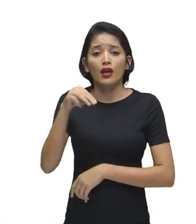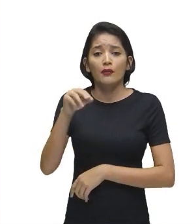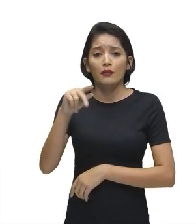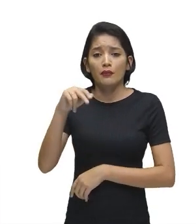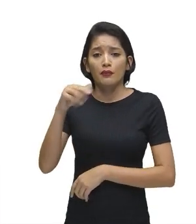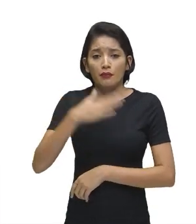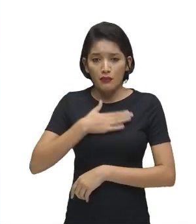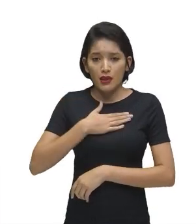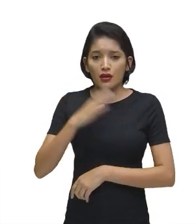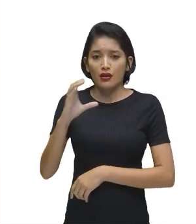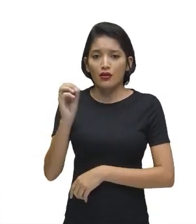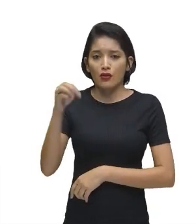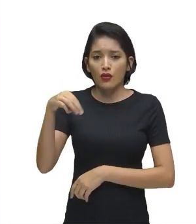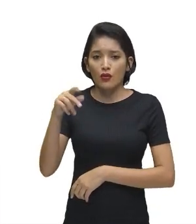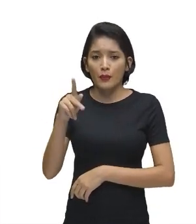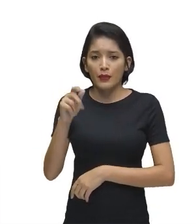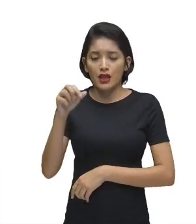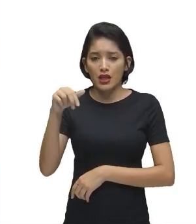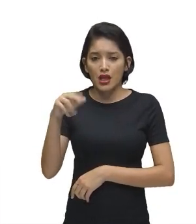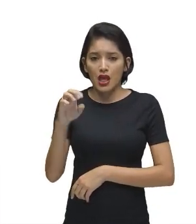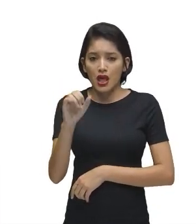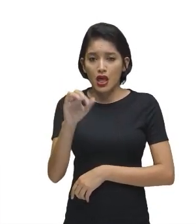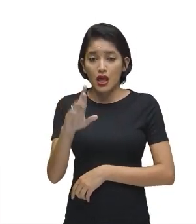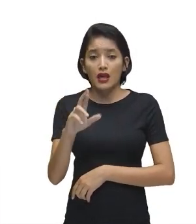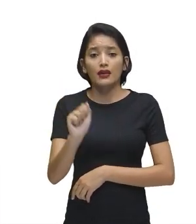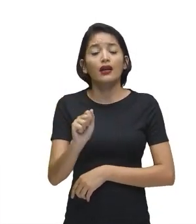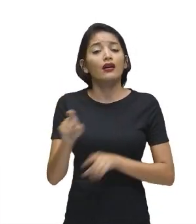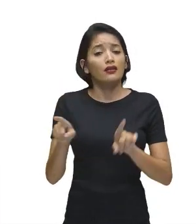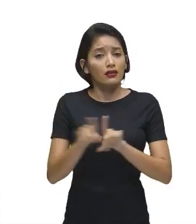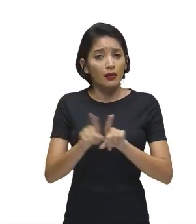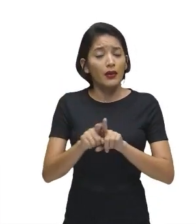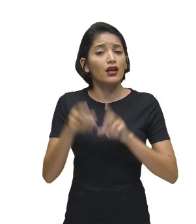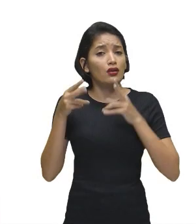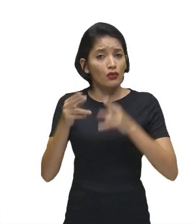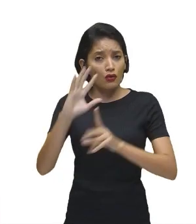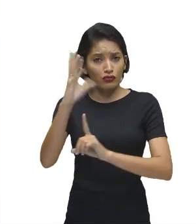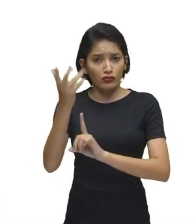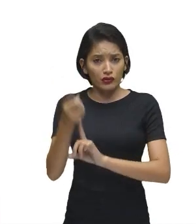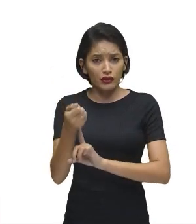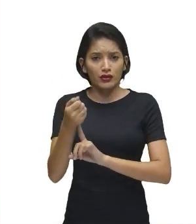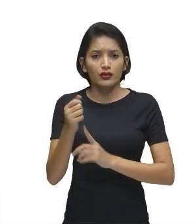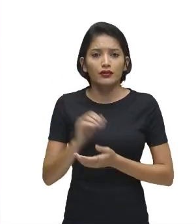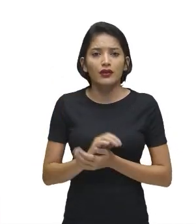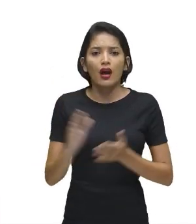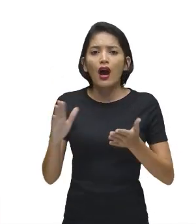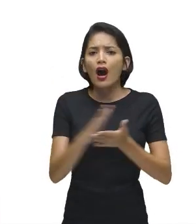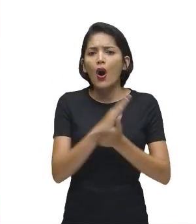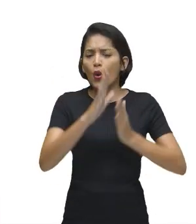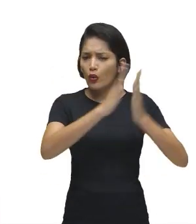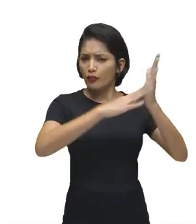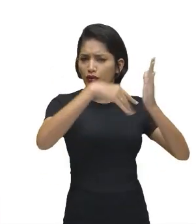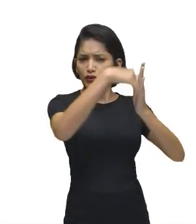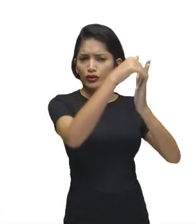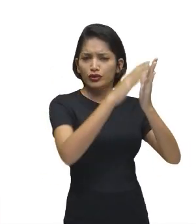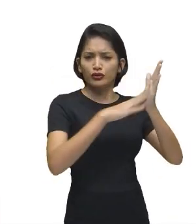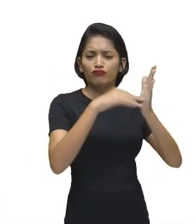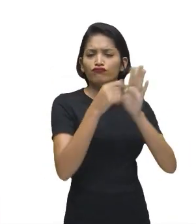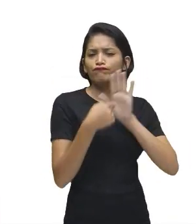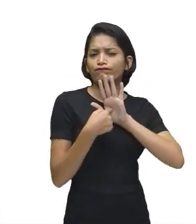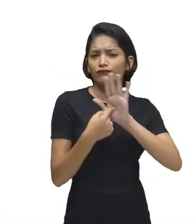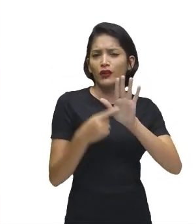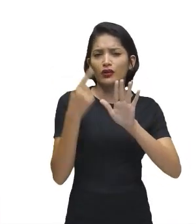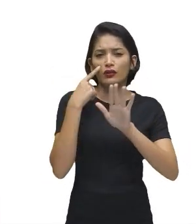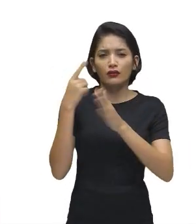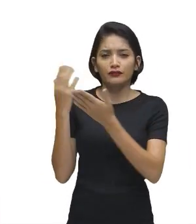em Sépia, também de Eliseu Visconti. Aí você pode notar aqui, olha, as pinceladas, como aparece